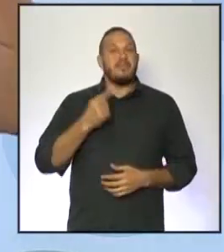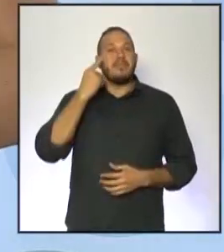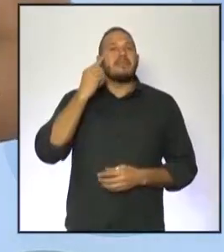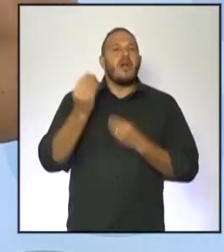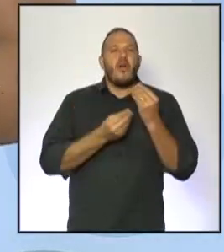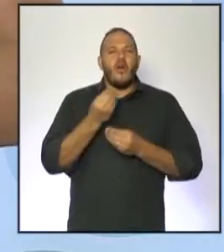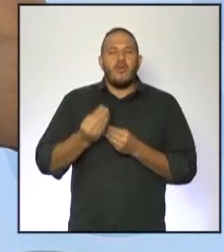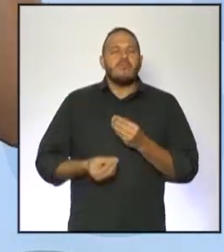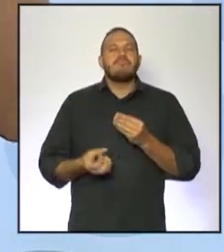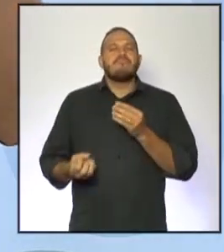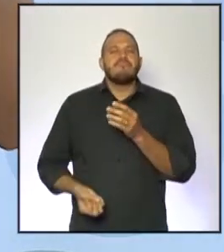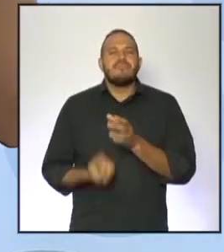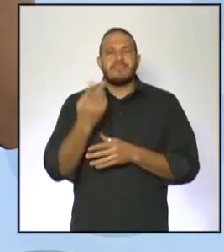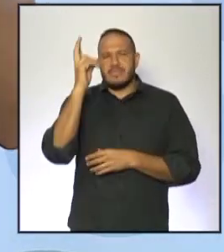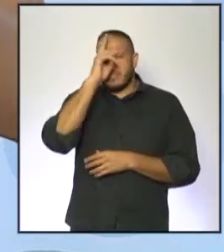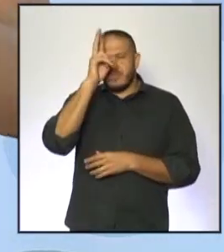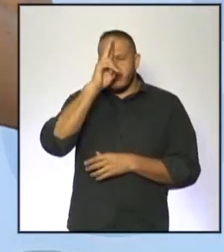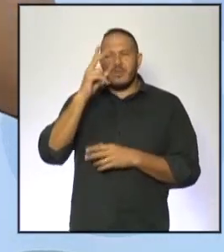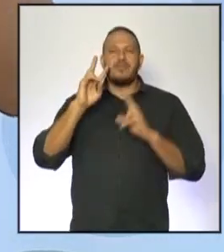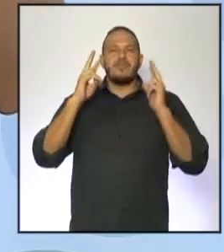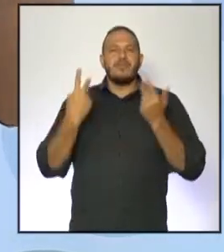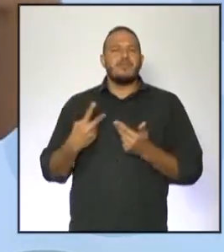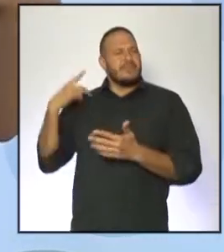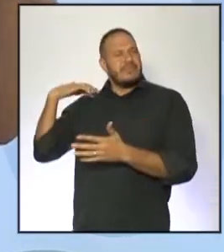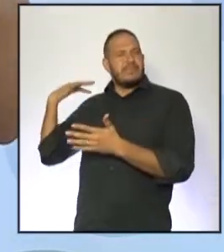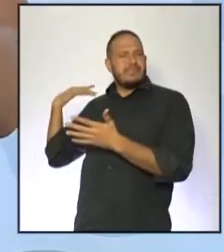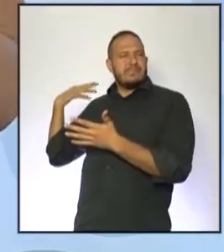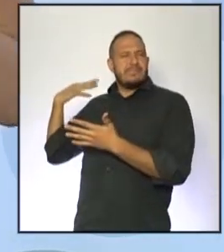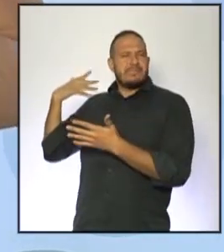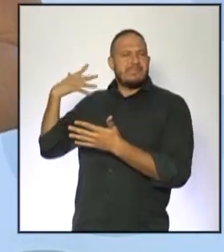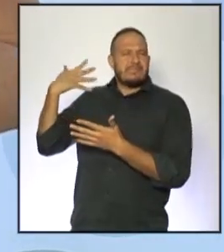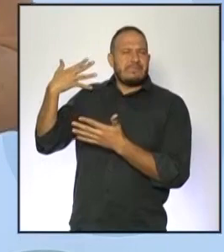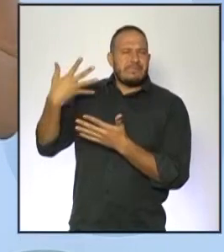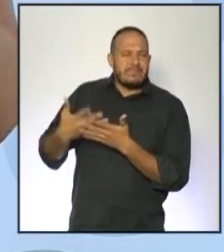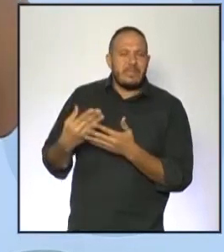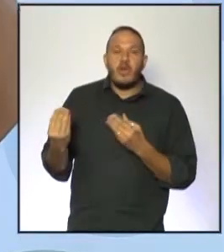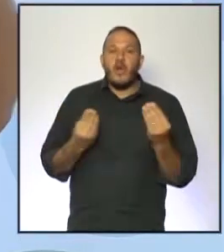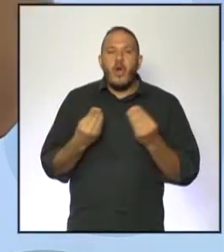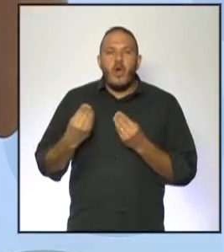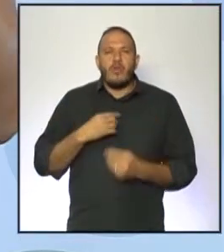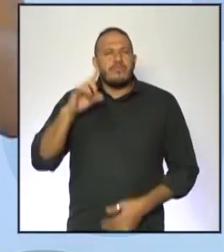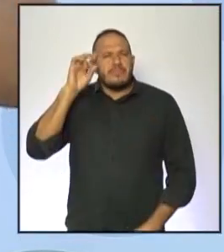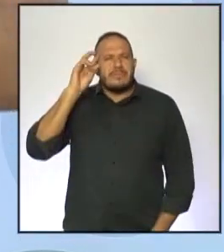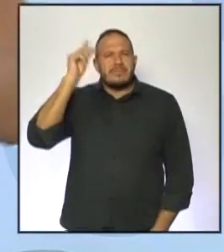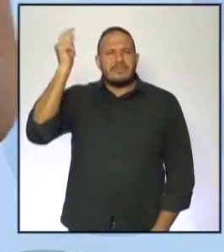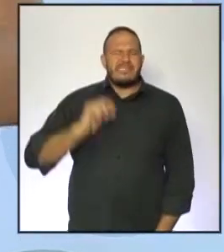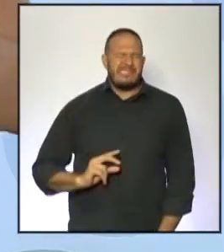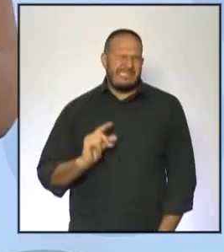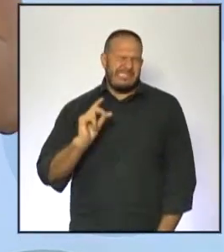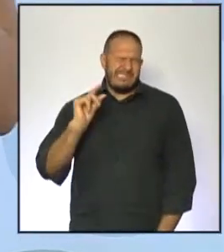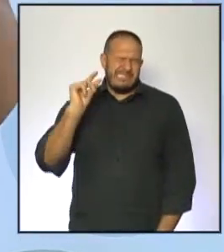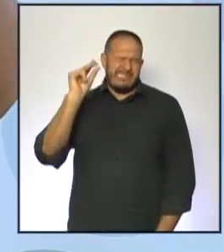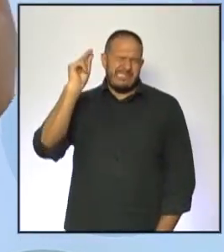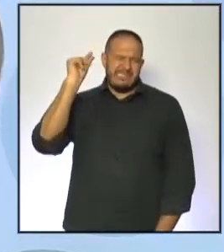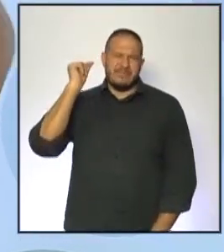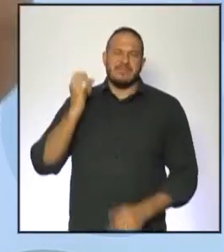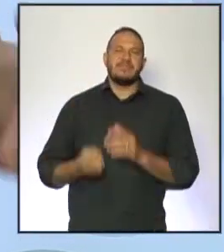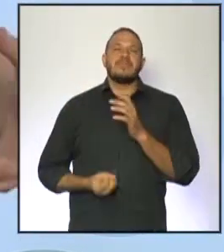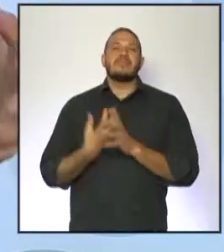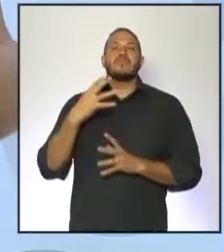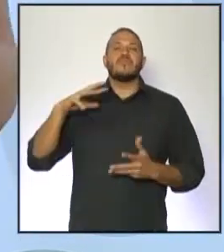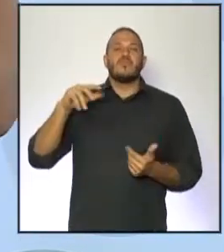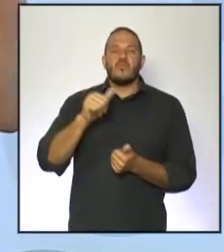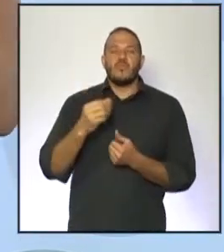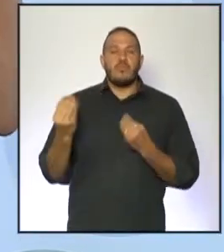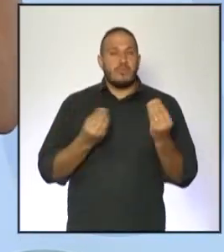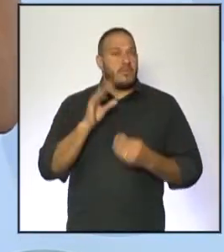da humanidade, que vamos notar como a criatividade foi determinante desde as primeiras civilizações. Foi